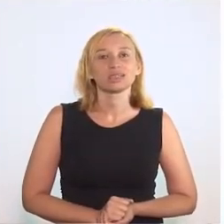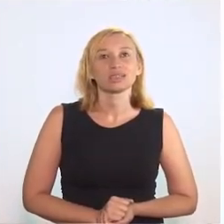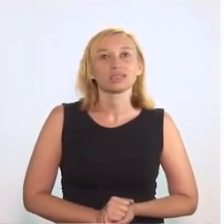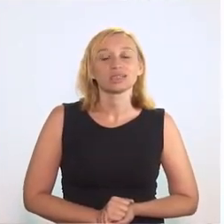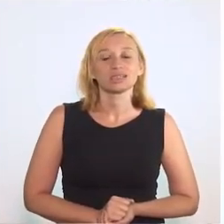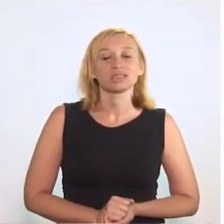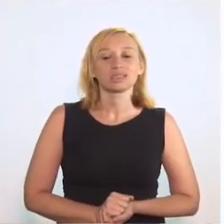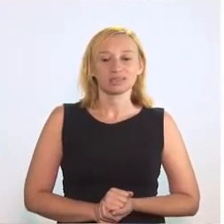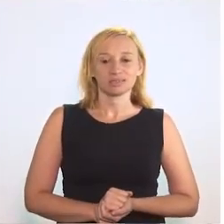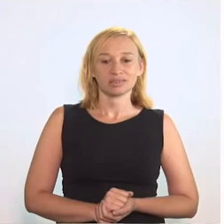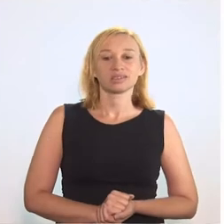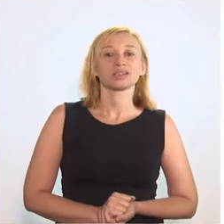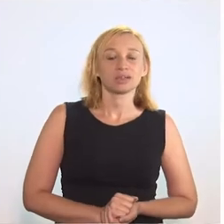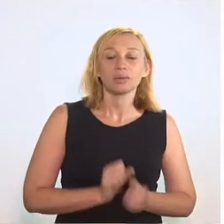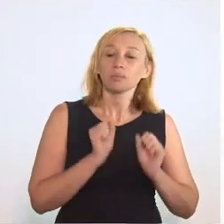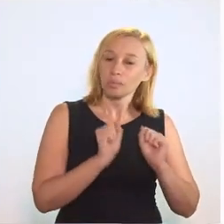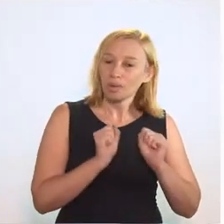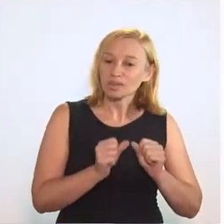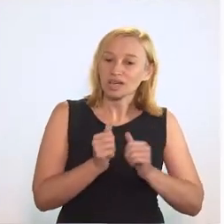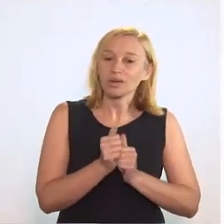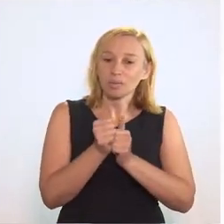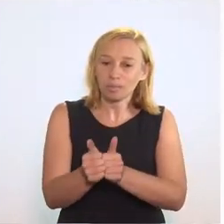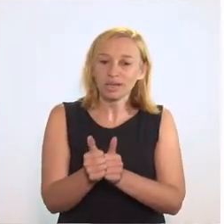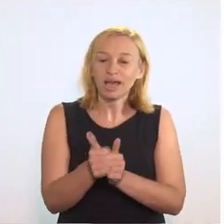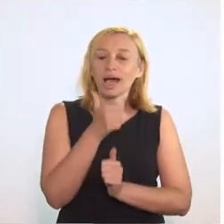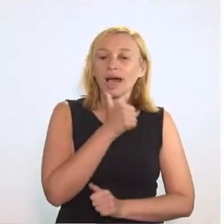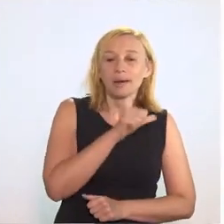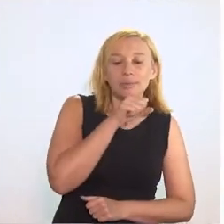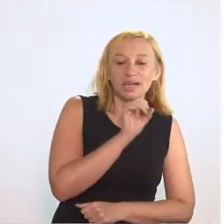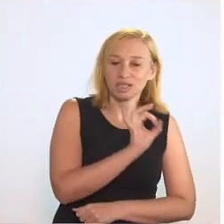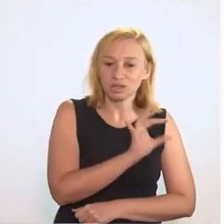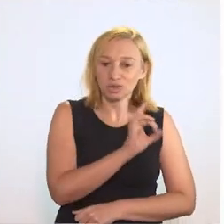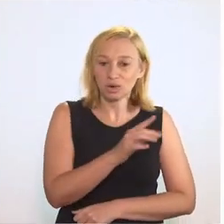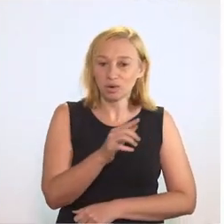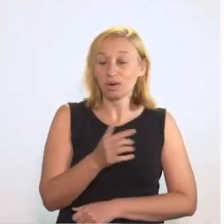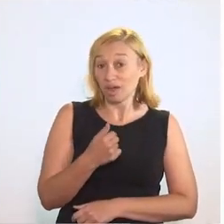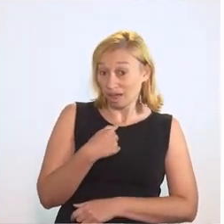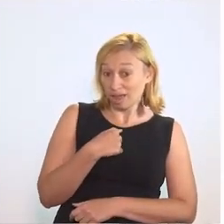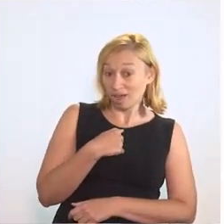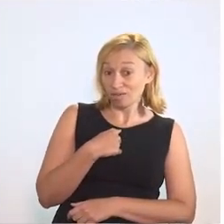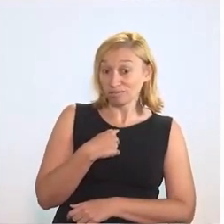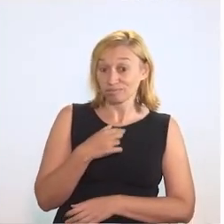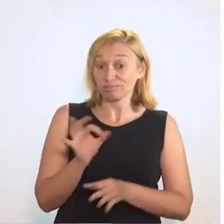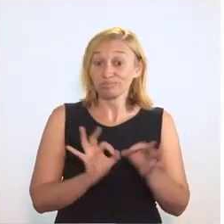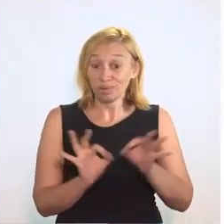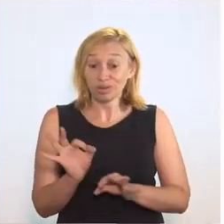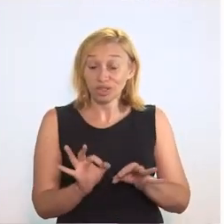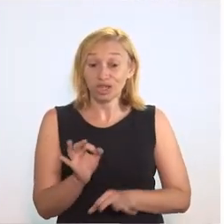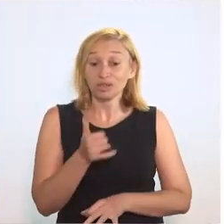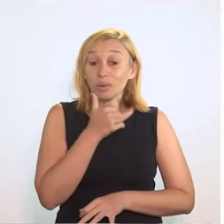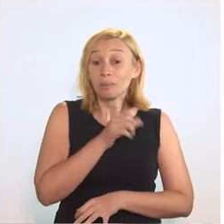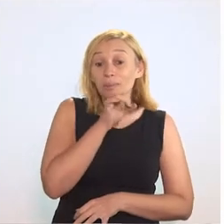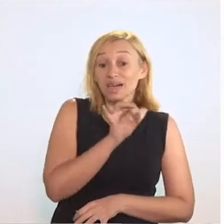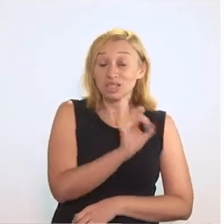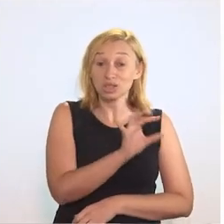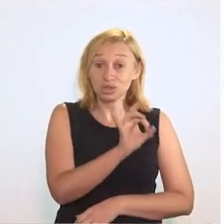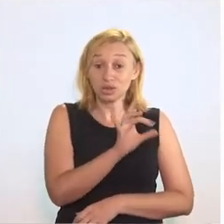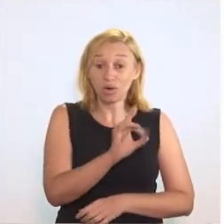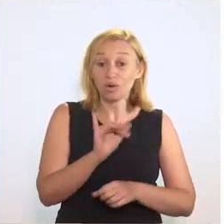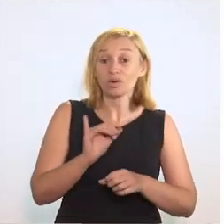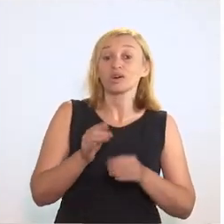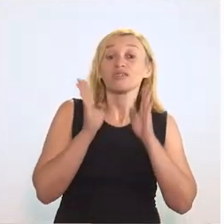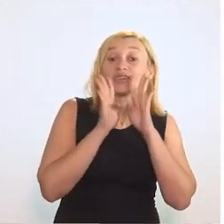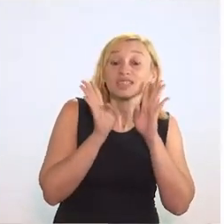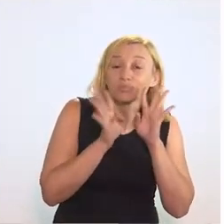E né, além disso, também pode vir acompanhar a Mãe Solo. No caso, é um projeto solo meu também. Estamos